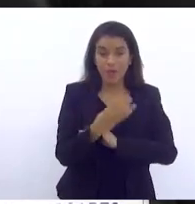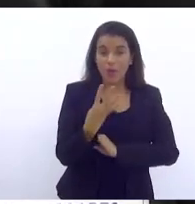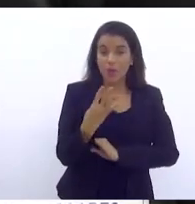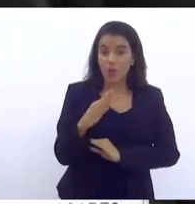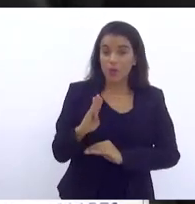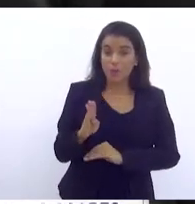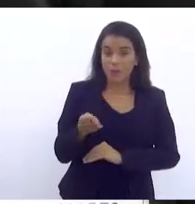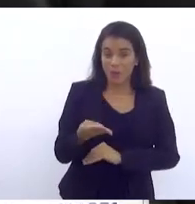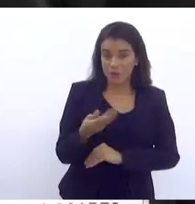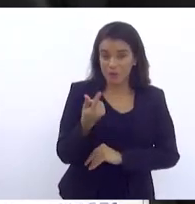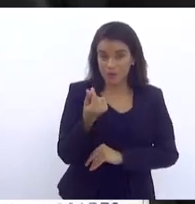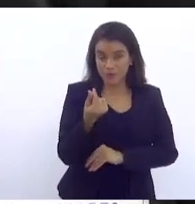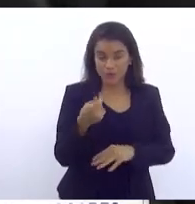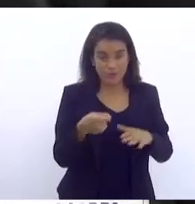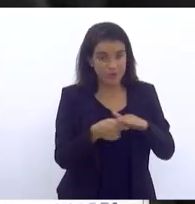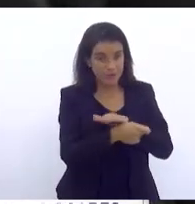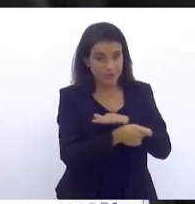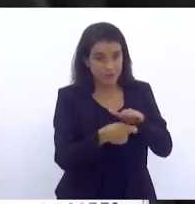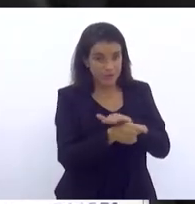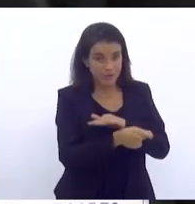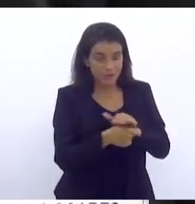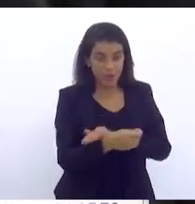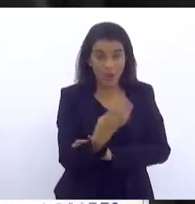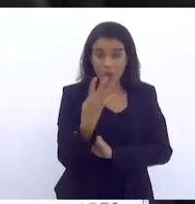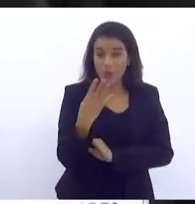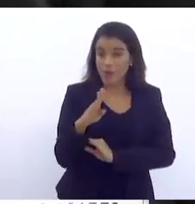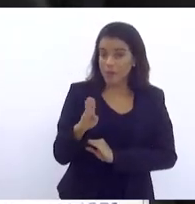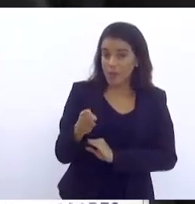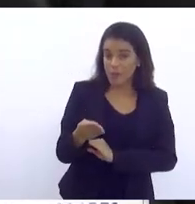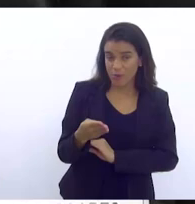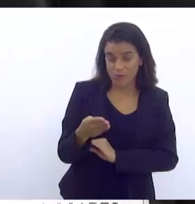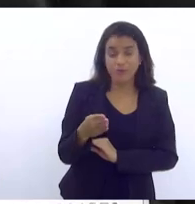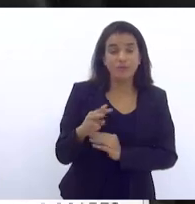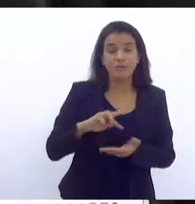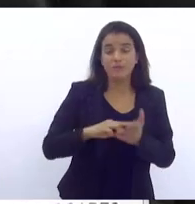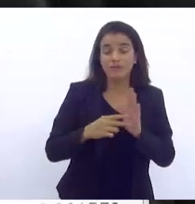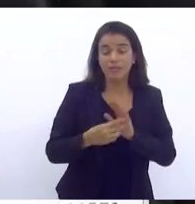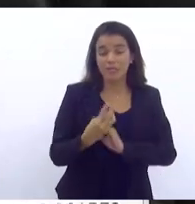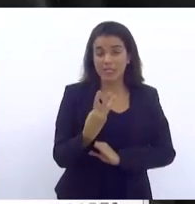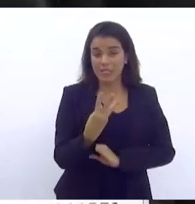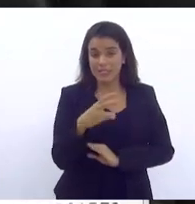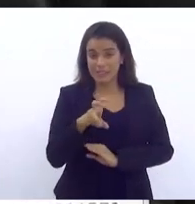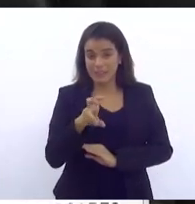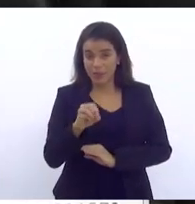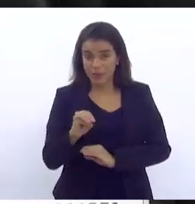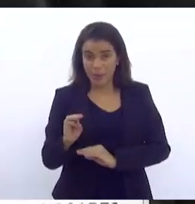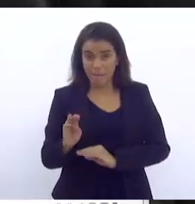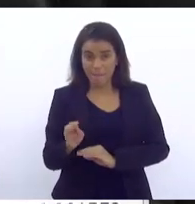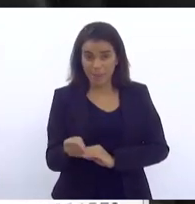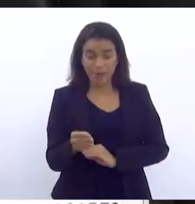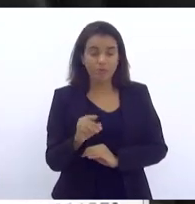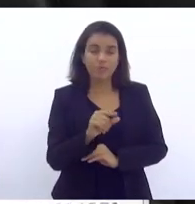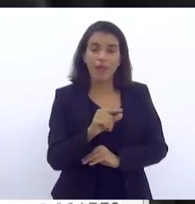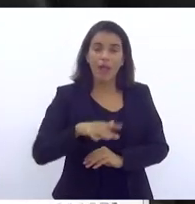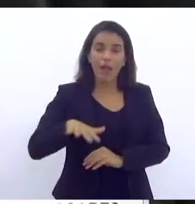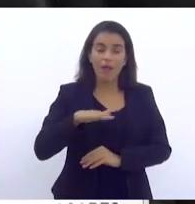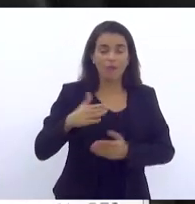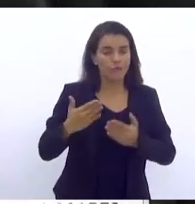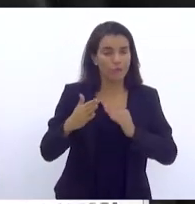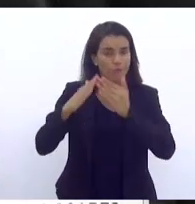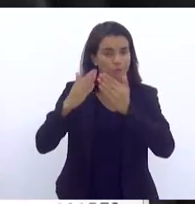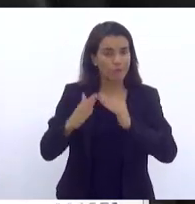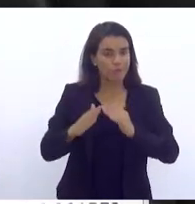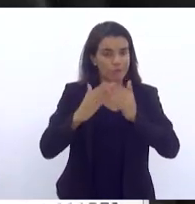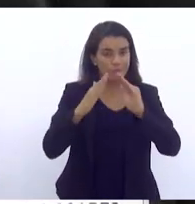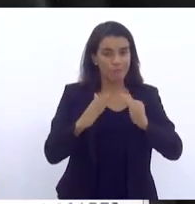bilhões de investimentos para serem colocados desses 4 bilhões 350 milhões são em áreas de comunidade e obviamente